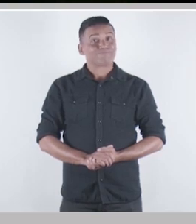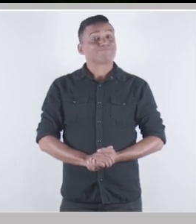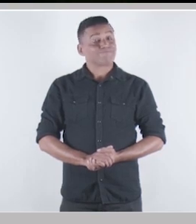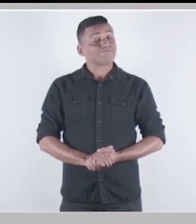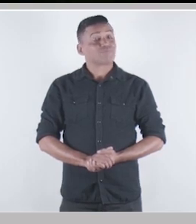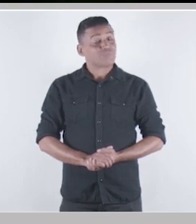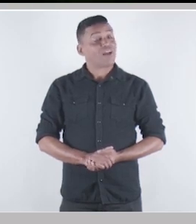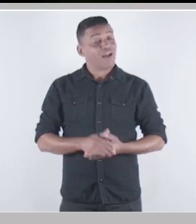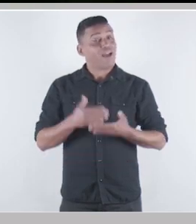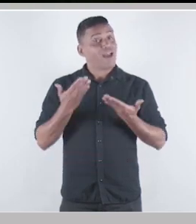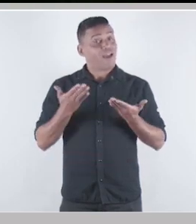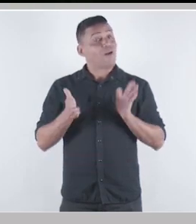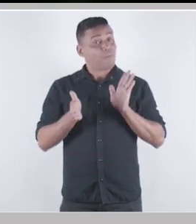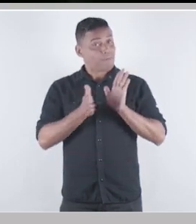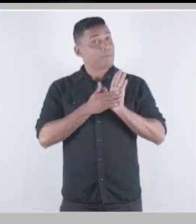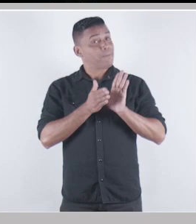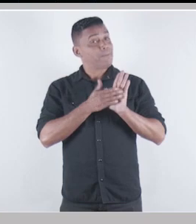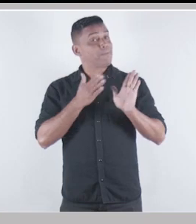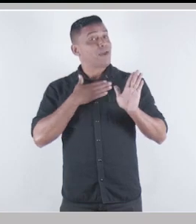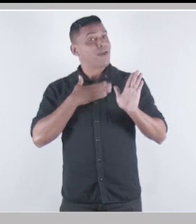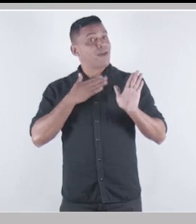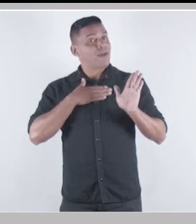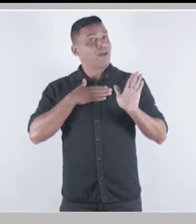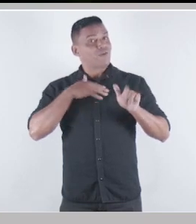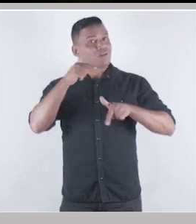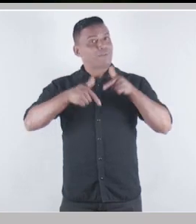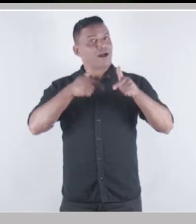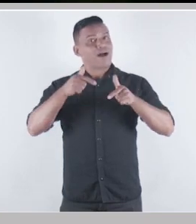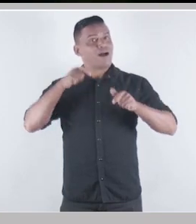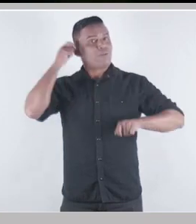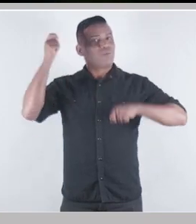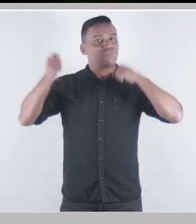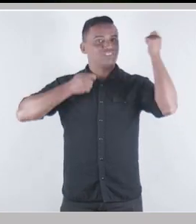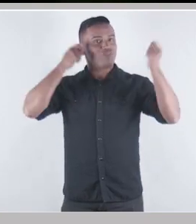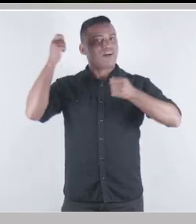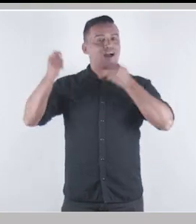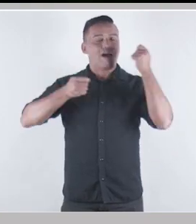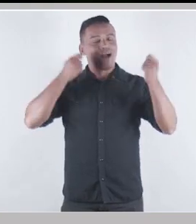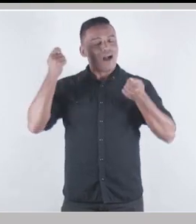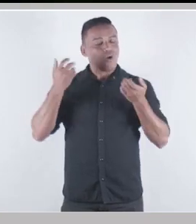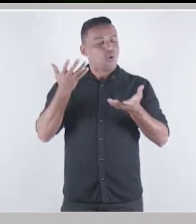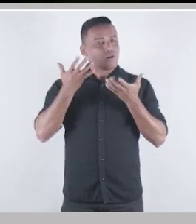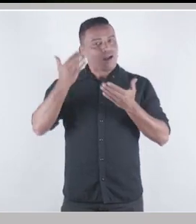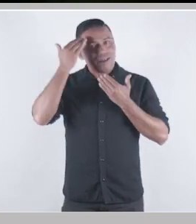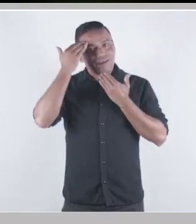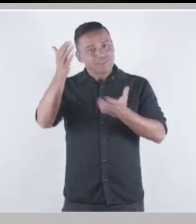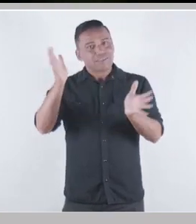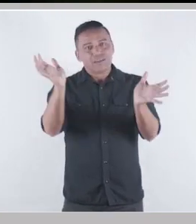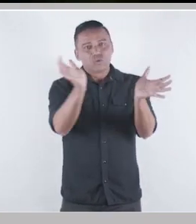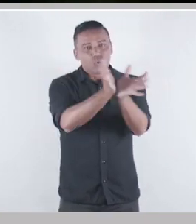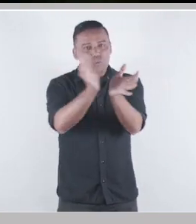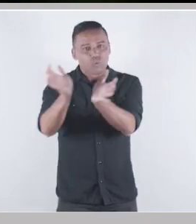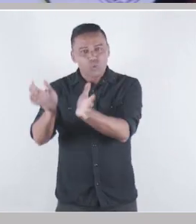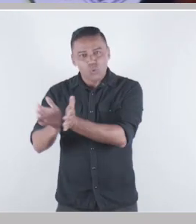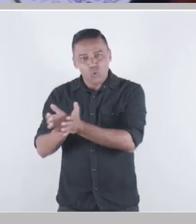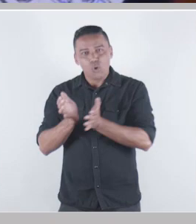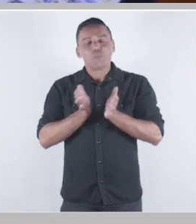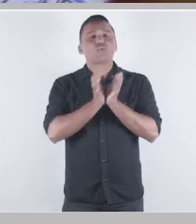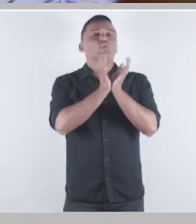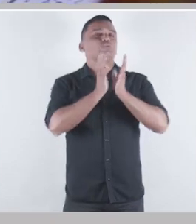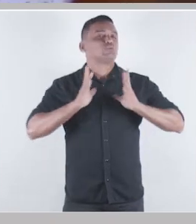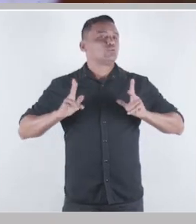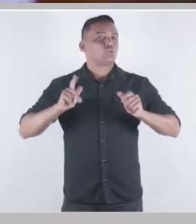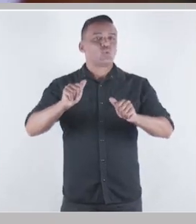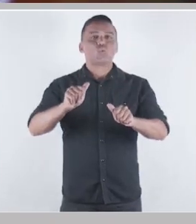Então esse foi o meu trabalho para o festival. Eu queria agradecer a toda a equipe técnica envolvida, os rapazes